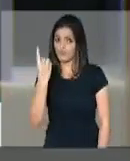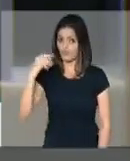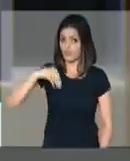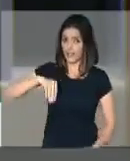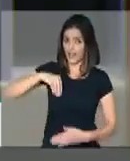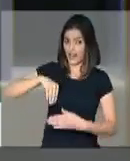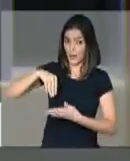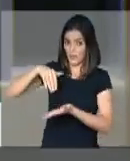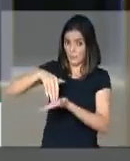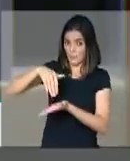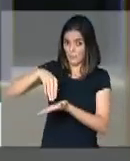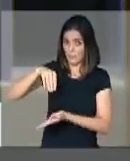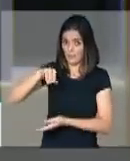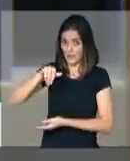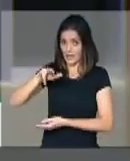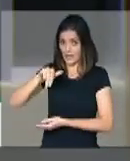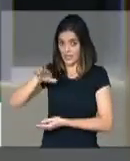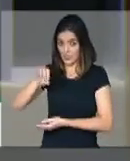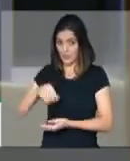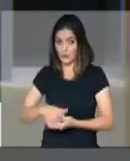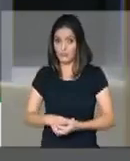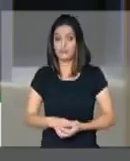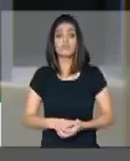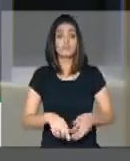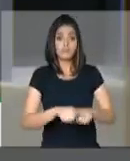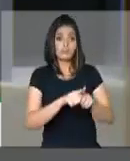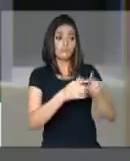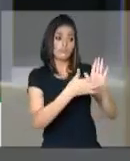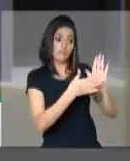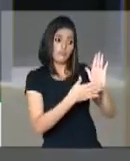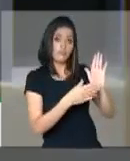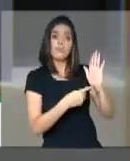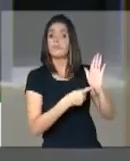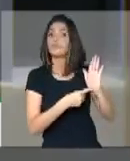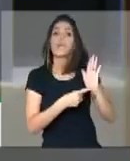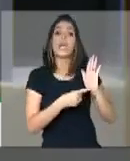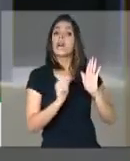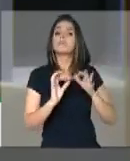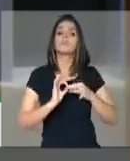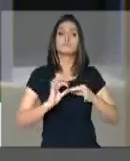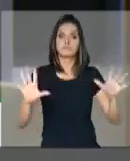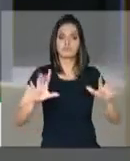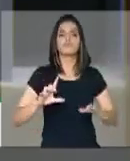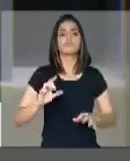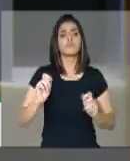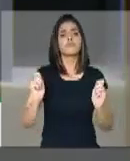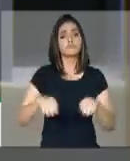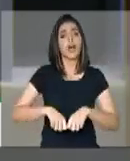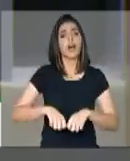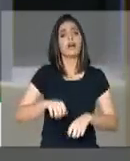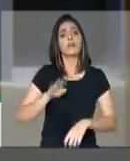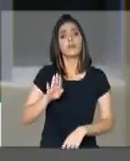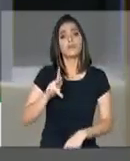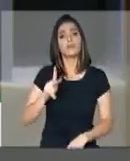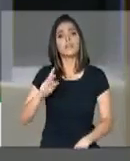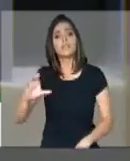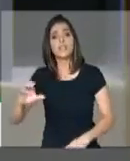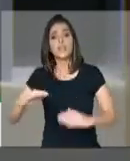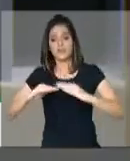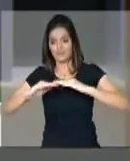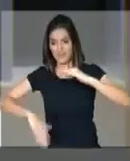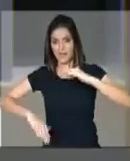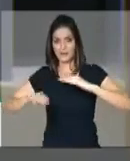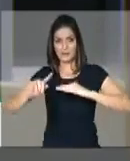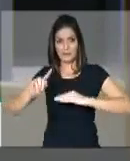salário mínimo e admite a possibilidade da existência do benefício do BPC abaixo